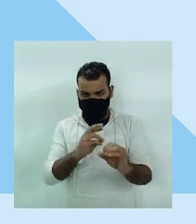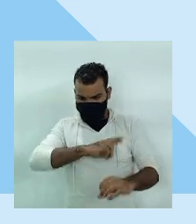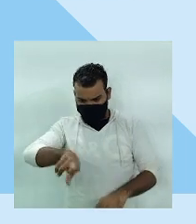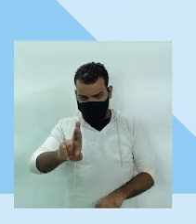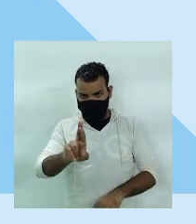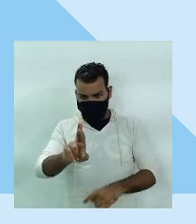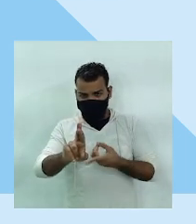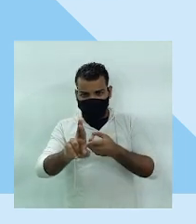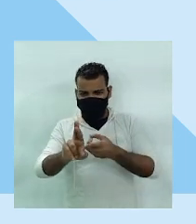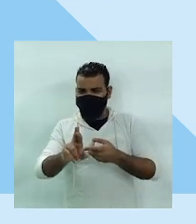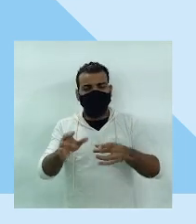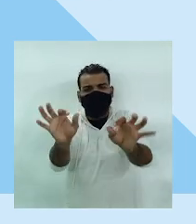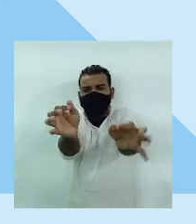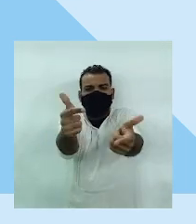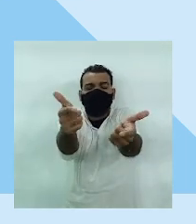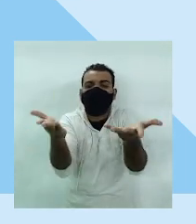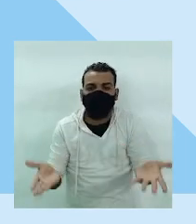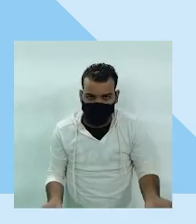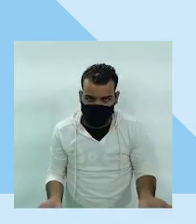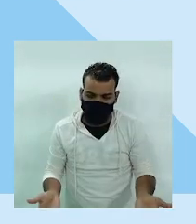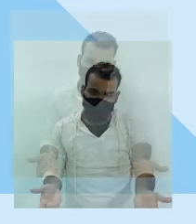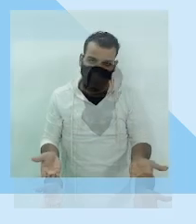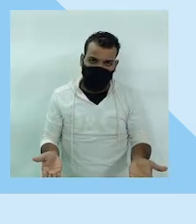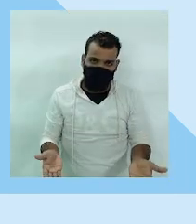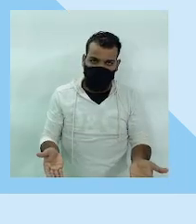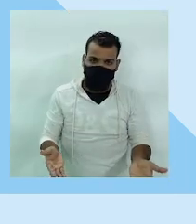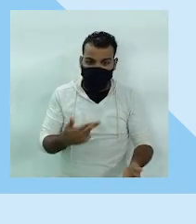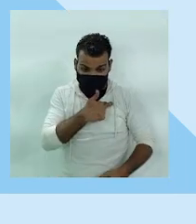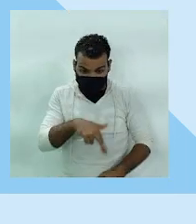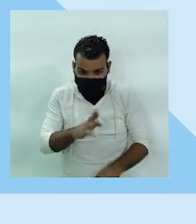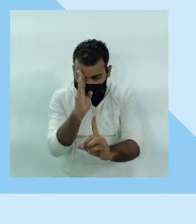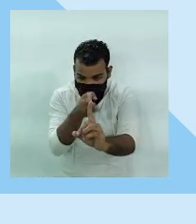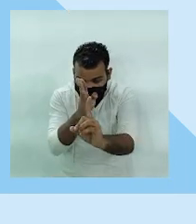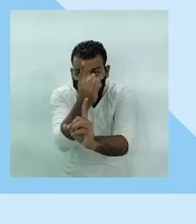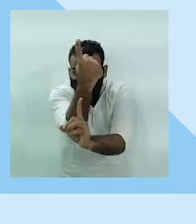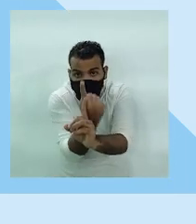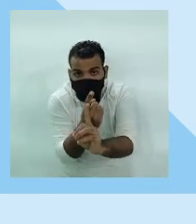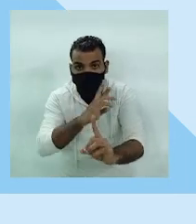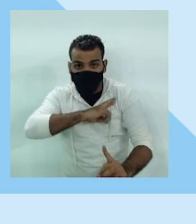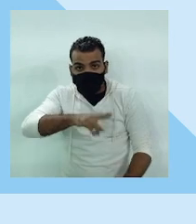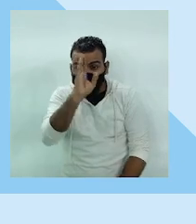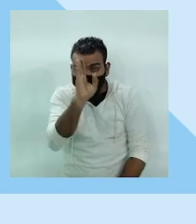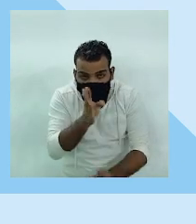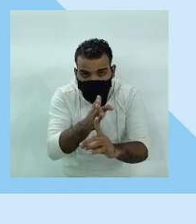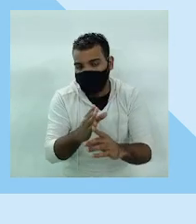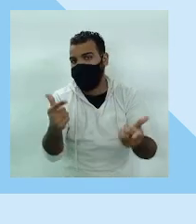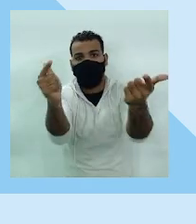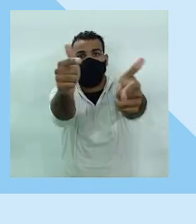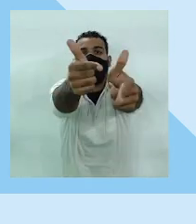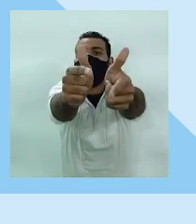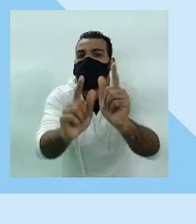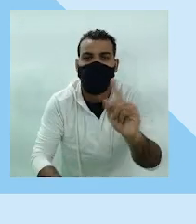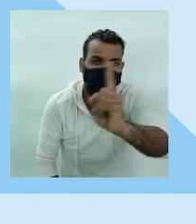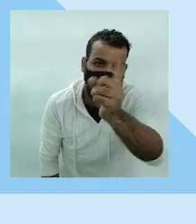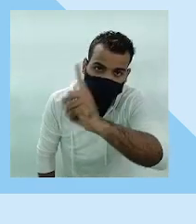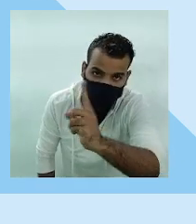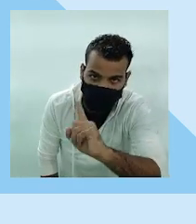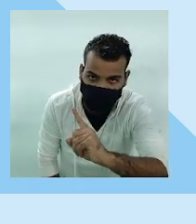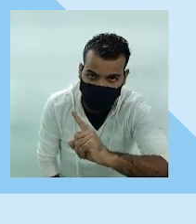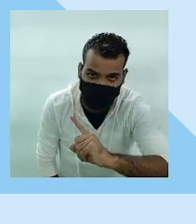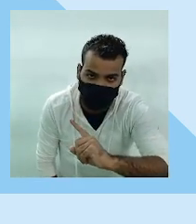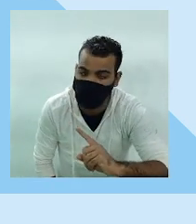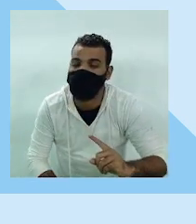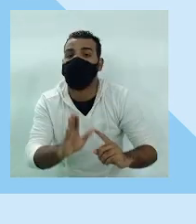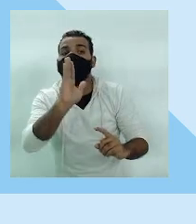religiosidade. Eles não possuíam nenhuma religiosidade. Então,